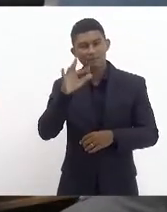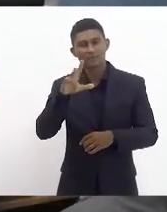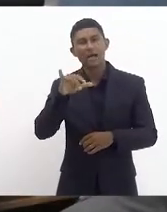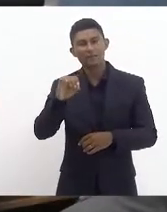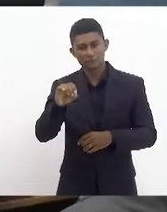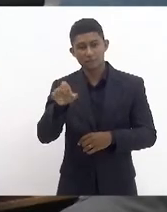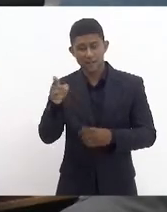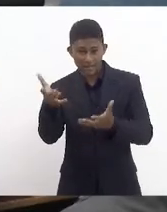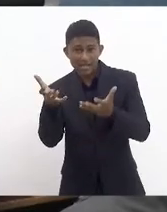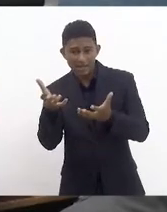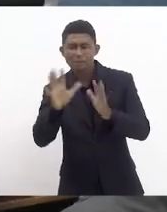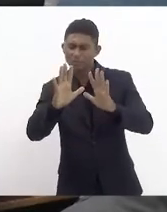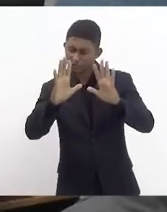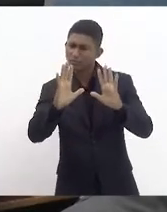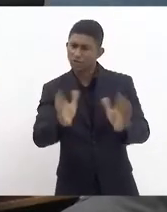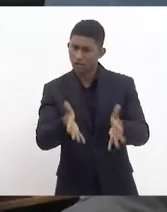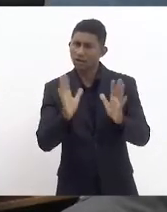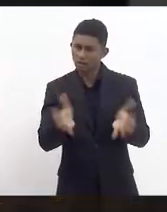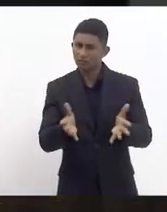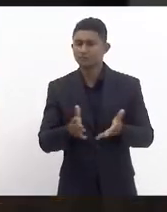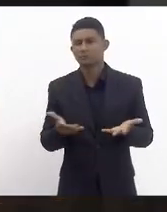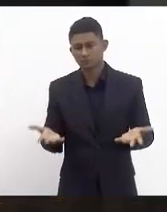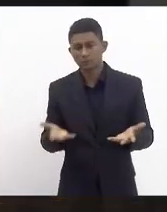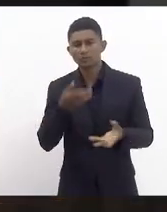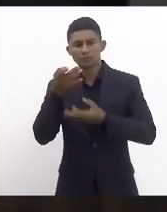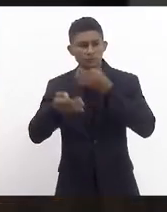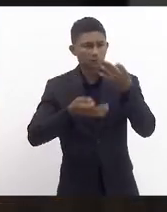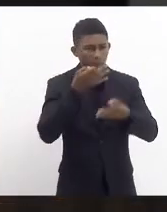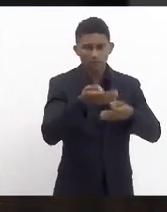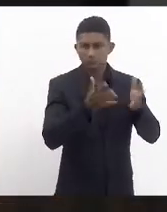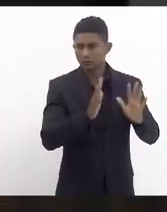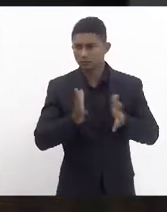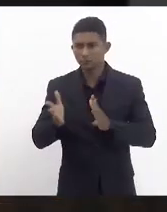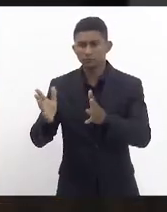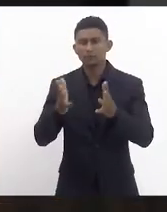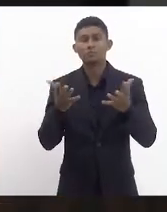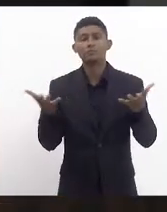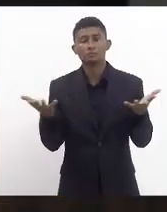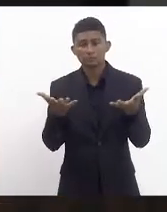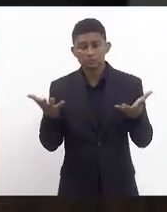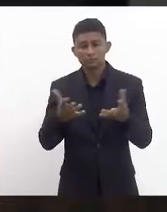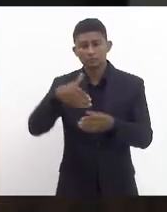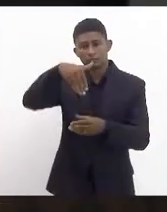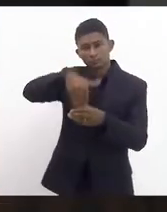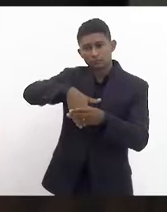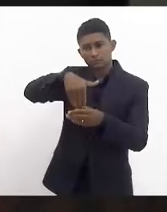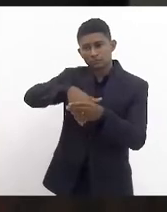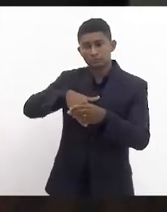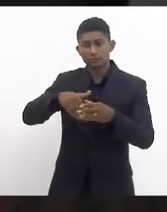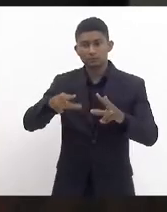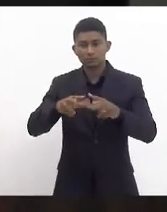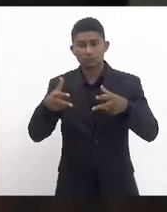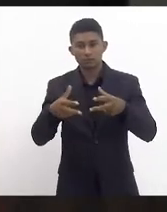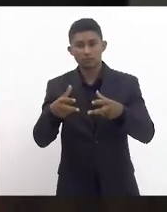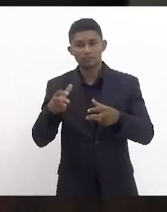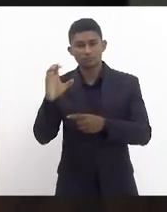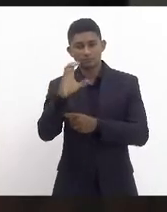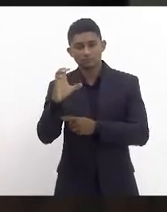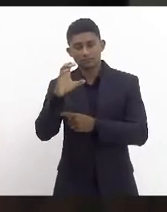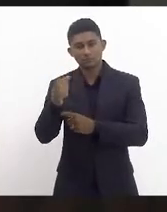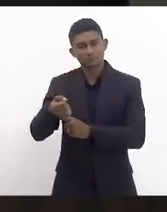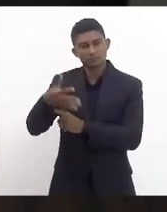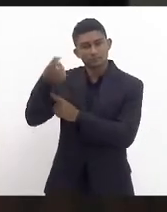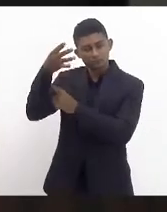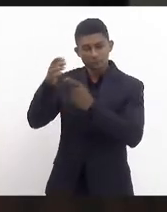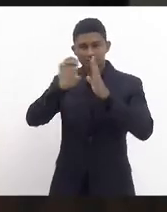foi. Com os pareceres emitidos, em votação, parecer da Comissão de Ciência e Tecnologia com